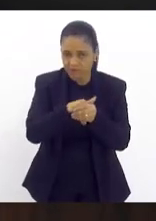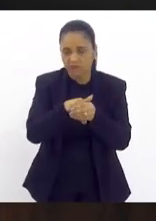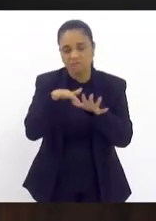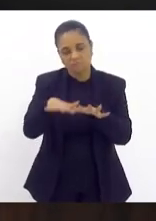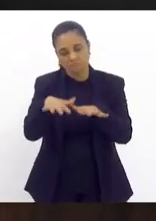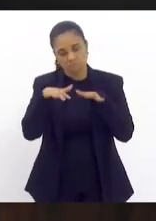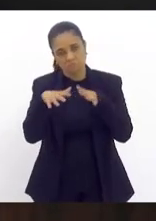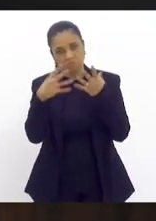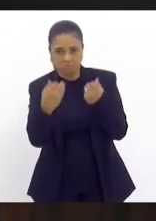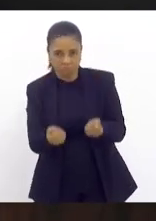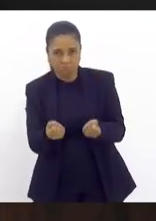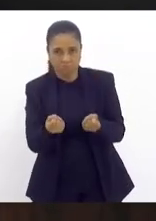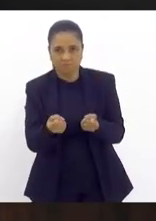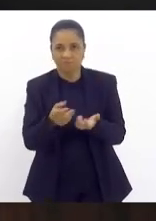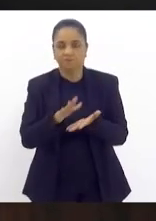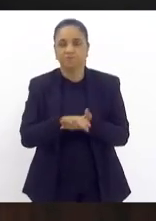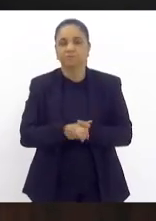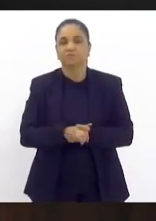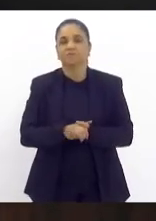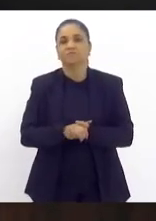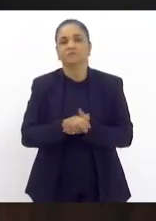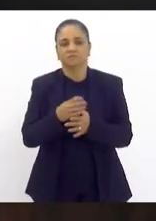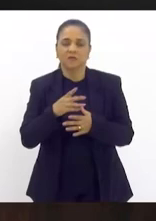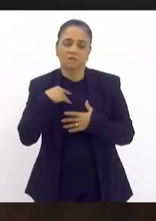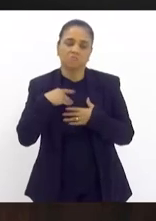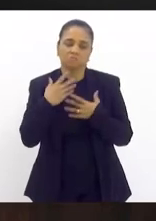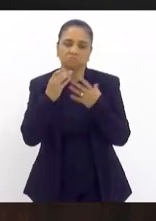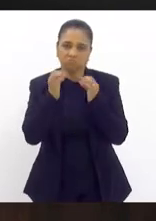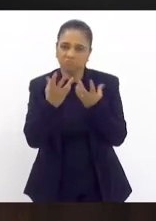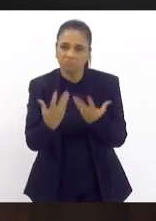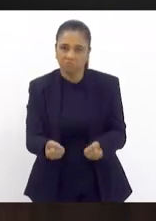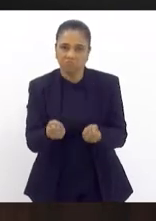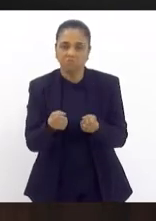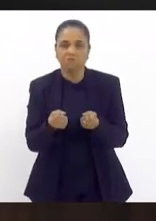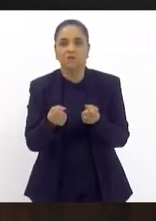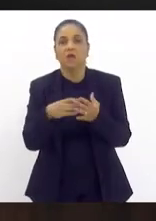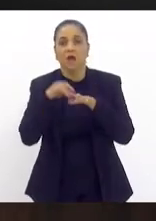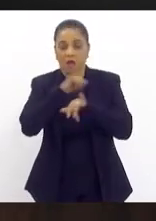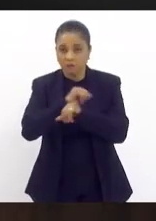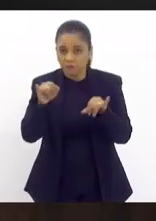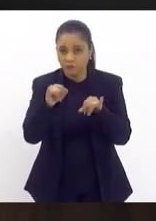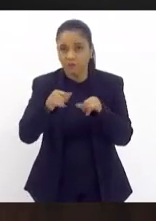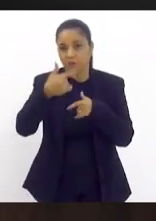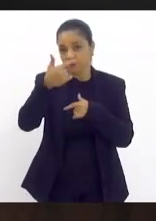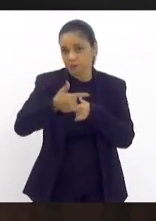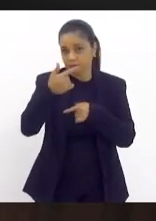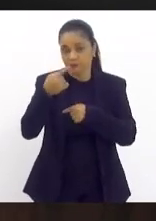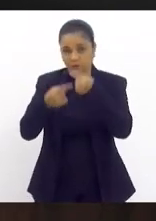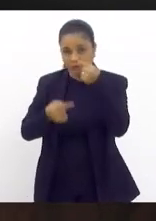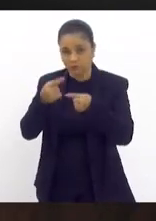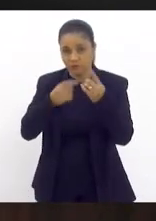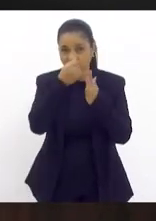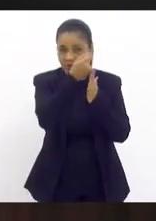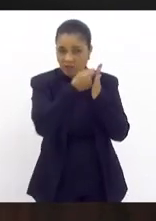conceder, concedido, autorizado. Anuncio, Em segunda discussão, redação do vencido, projeto de lei